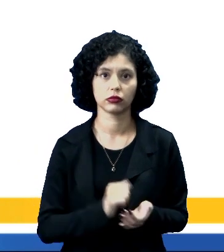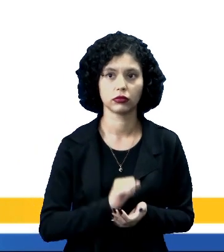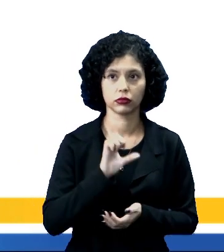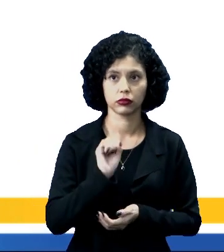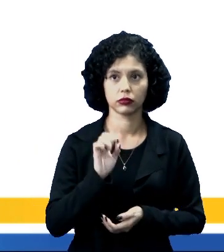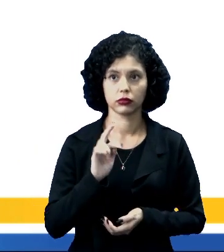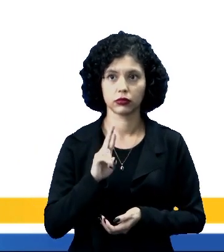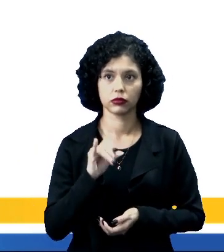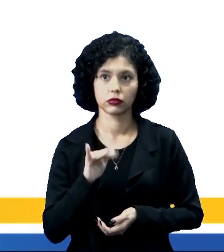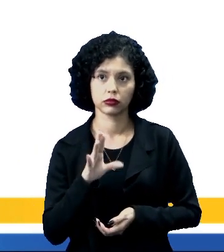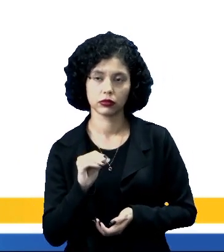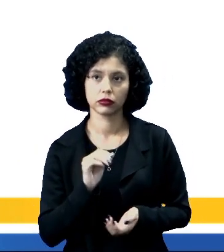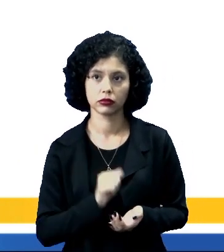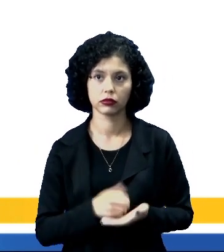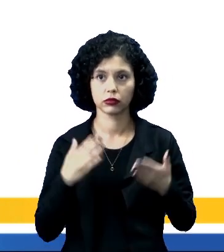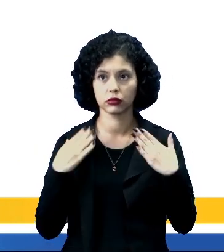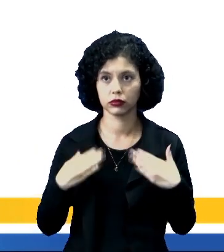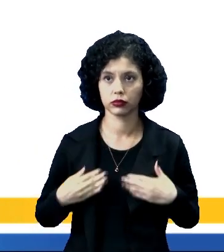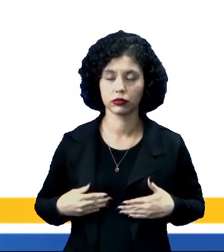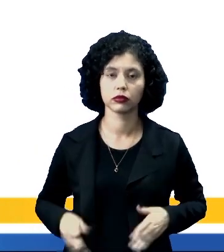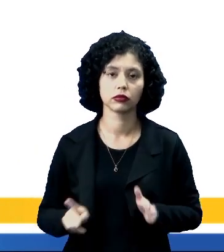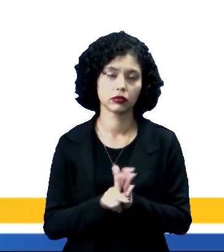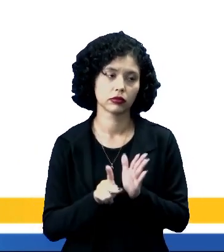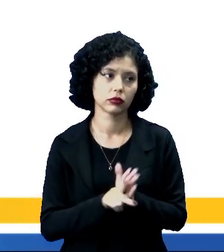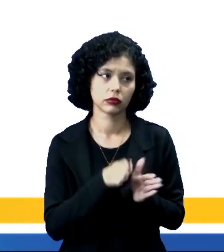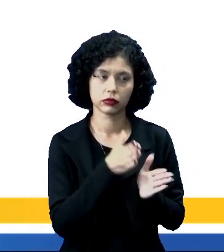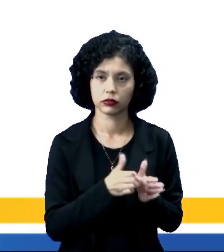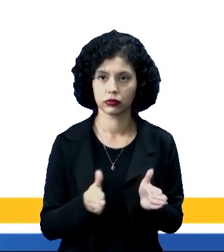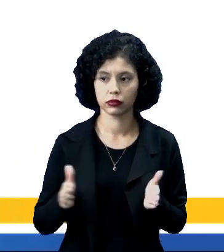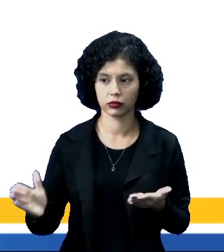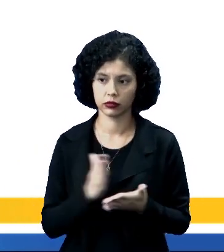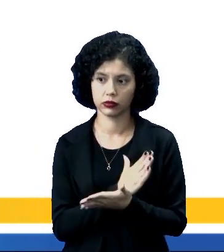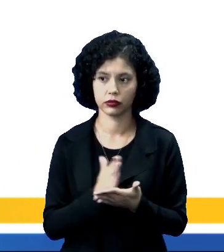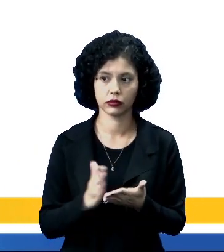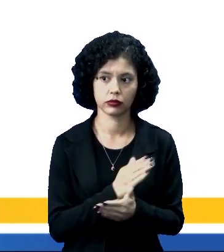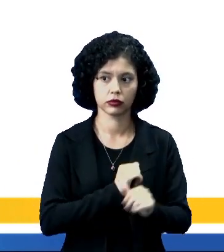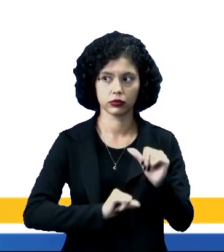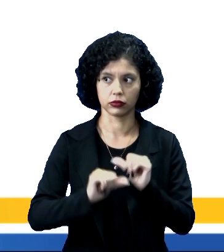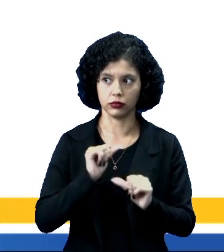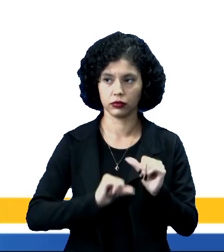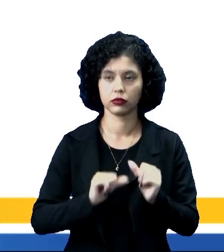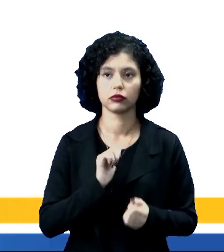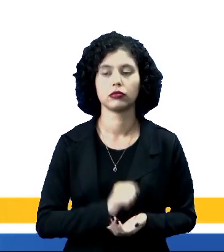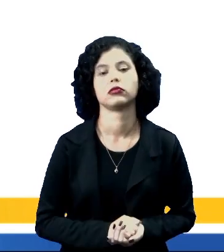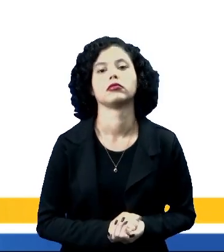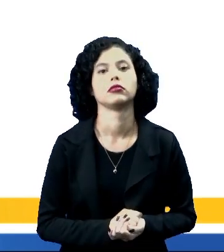secretora que quando o corpo lúteo né ele vai passando por algumas transformações